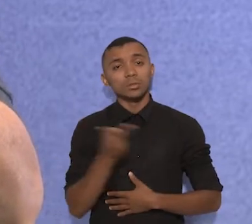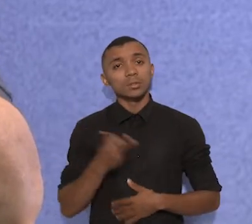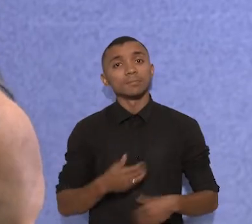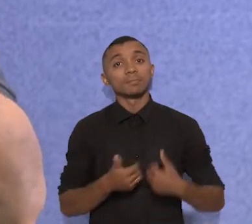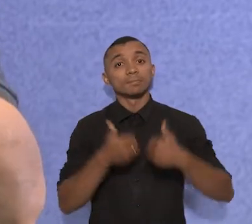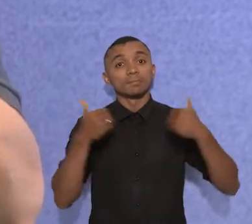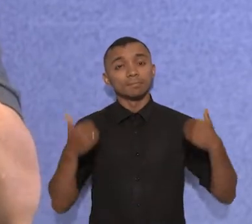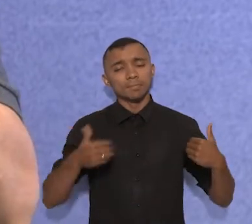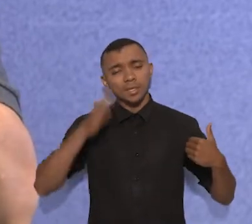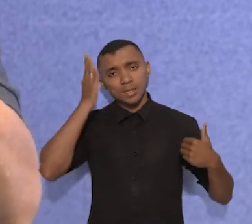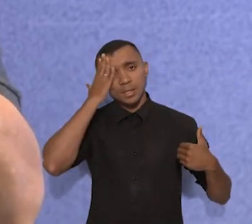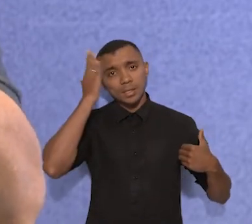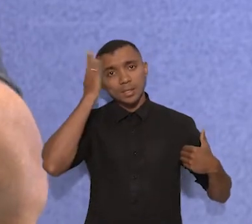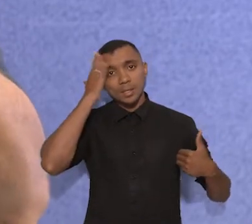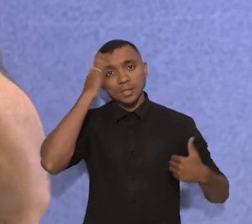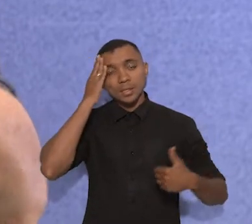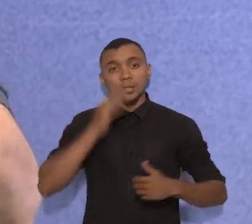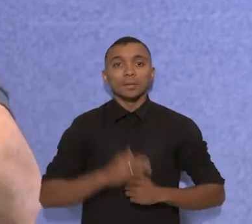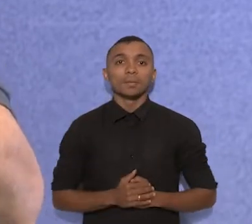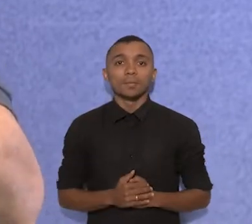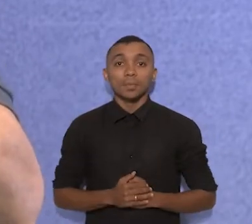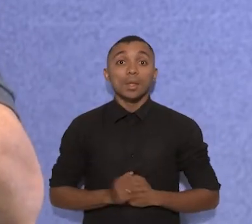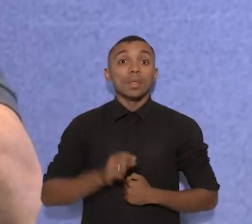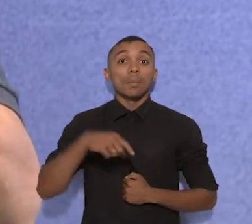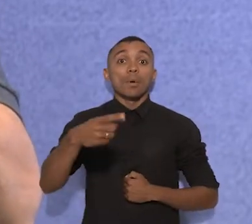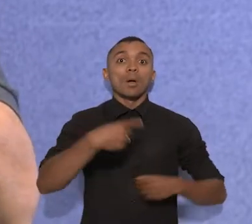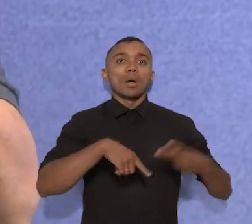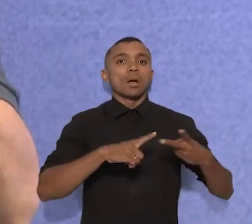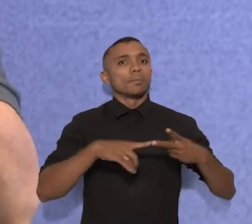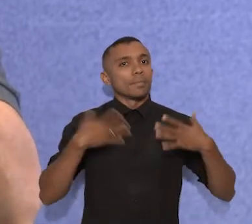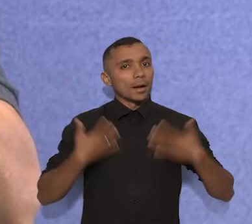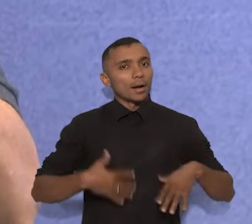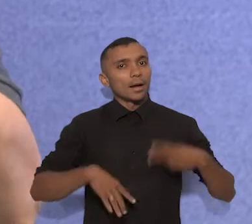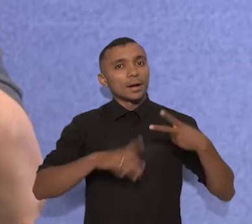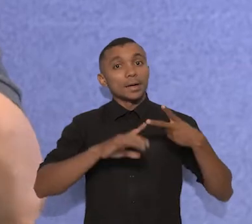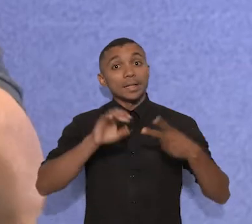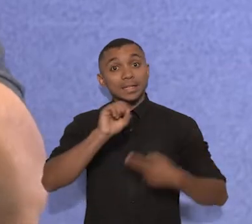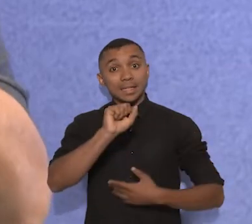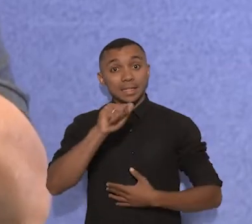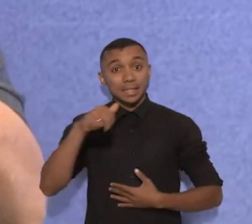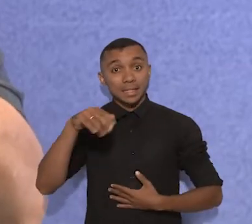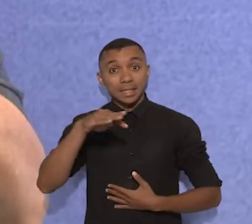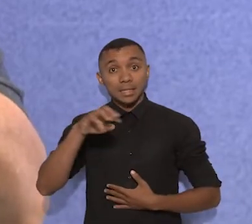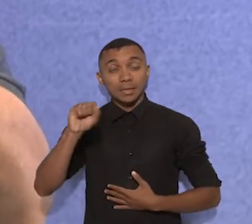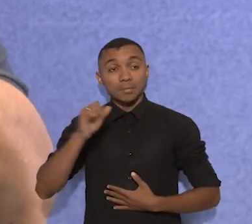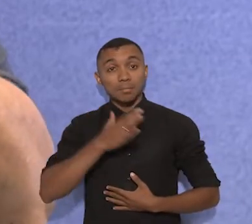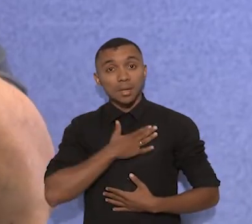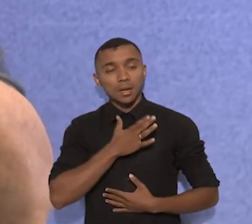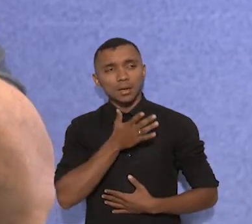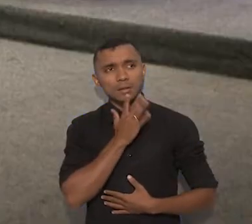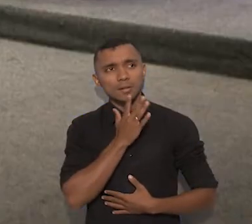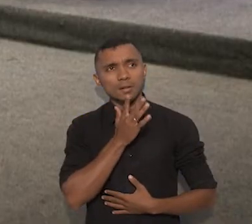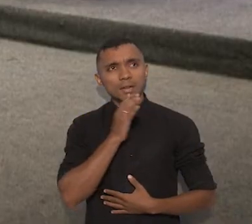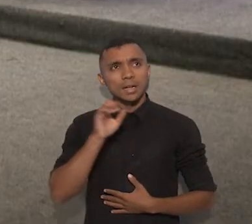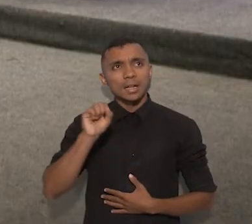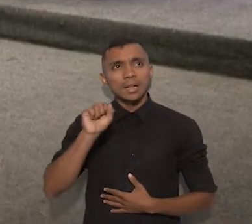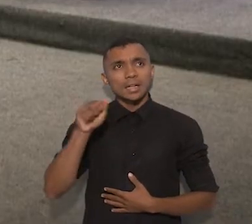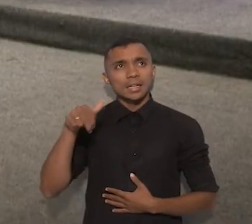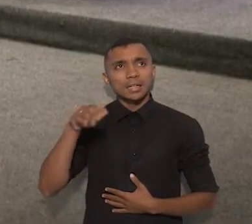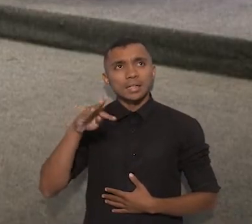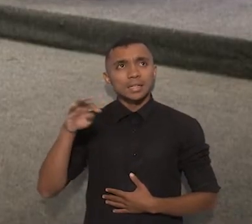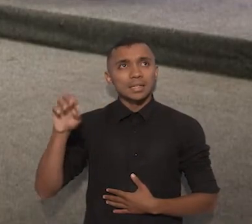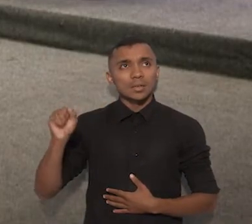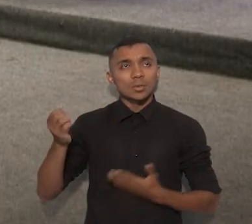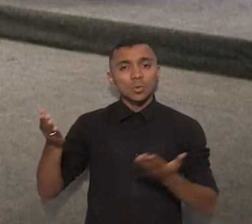E depois ele pega um desfigurado Santos, que o Santos de hoje, o meu Santos Futebol Clube hoje... Sem treinador, é